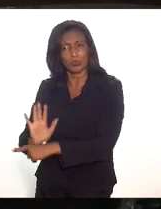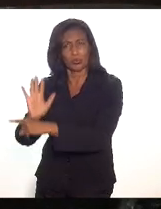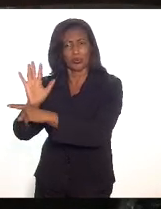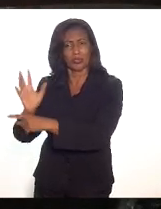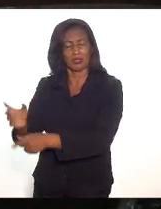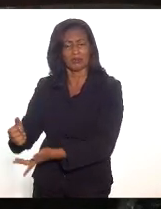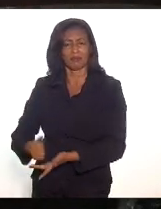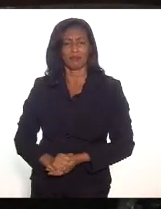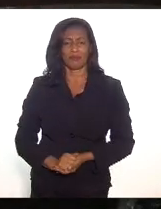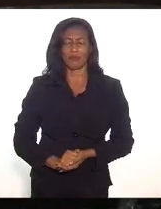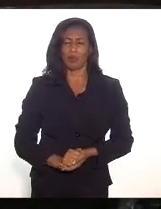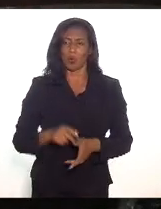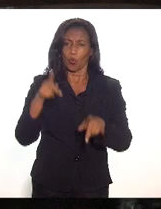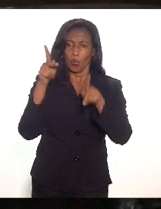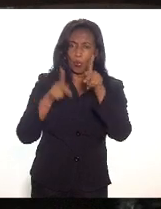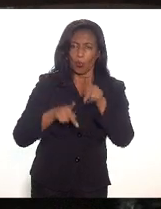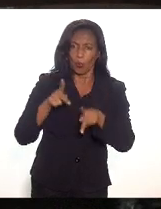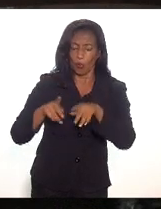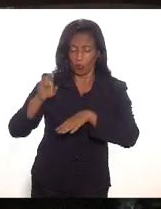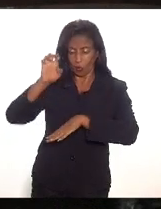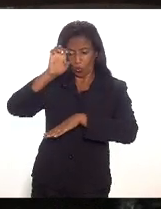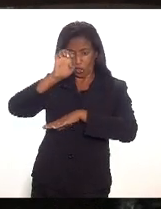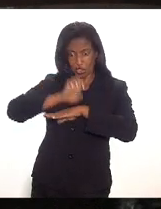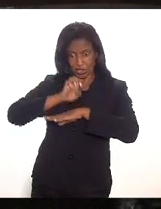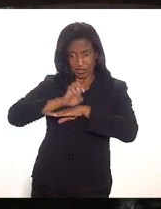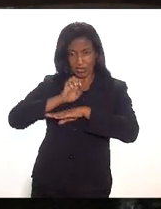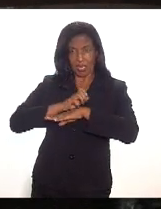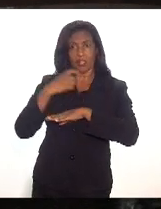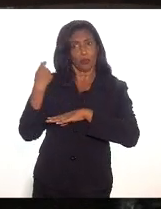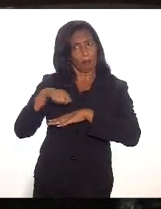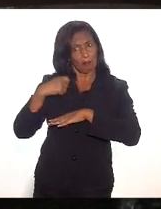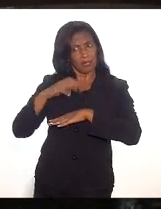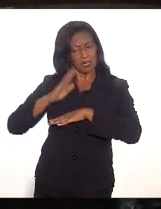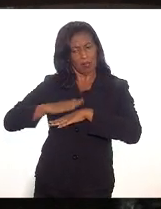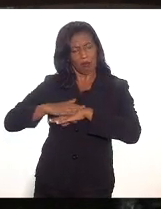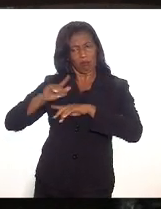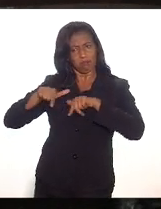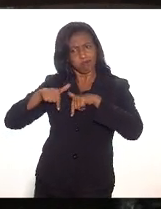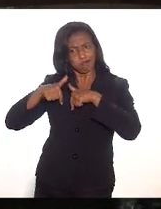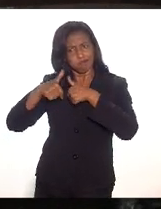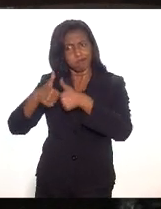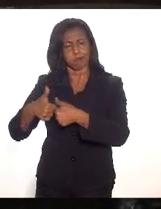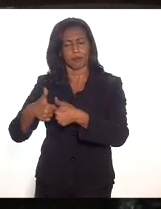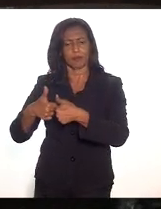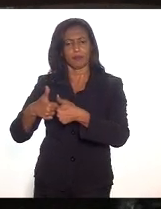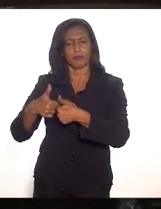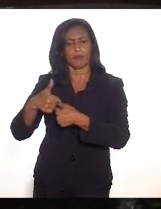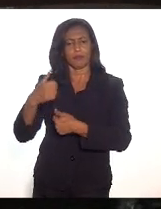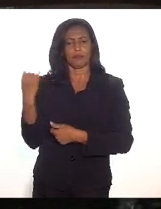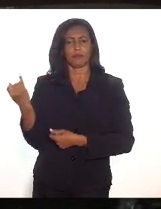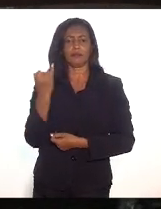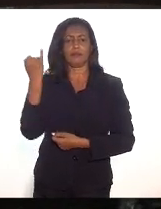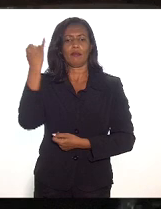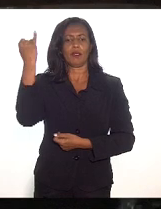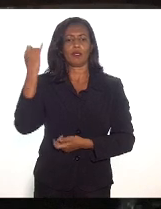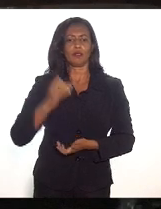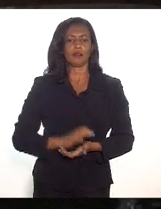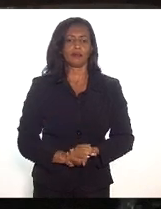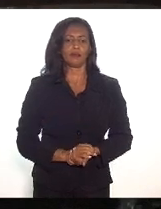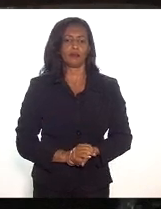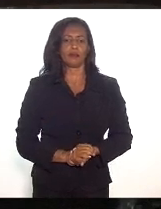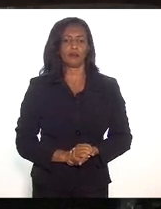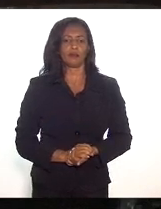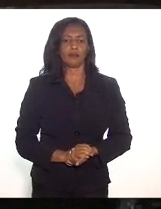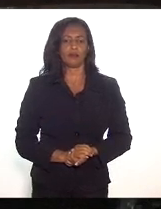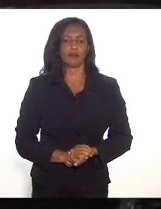in natura. O Estado tem que cumprir o seu papel indutor. Se o